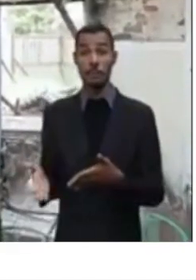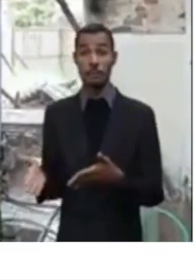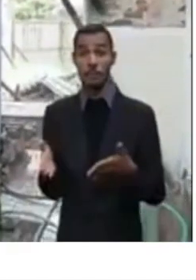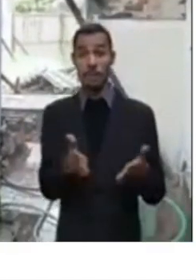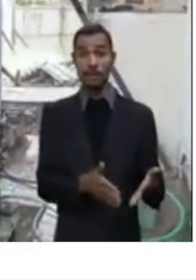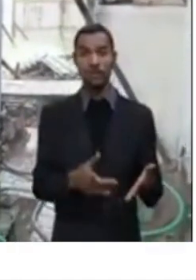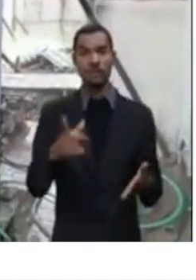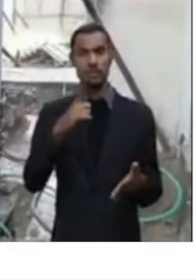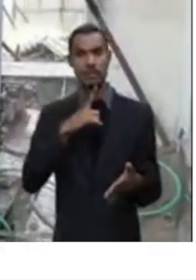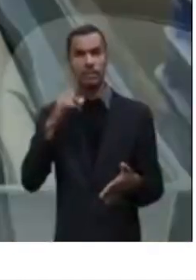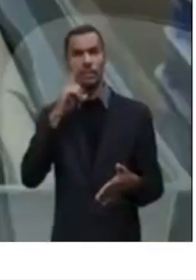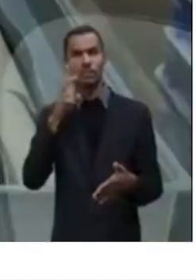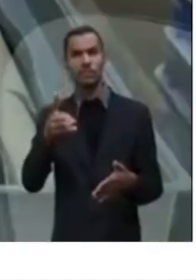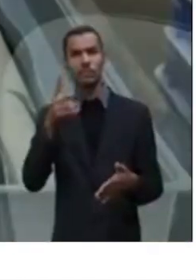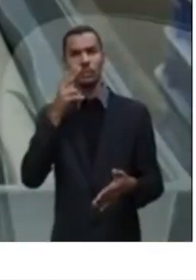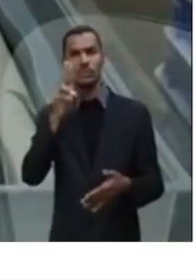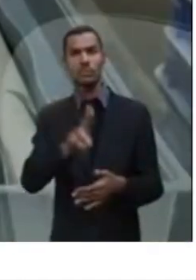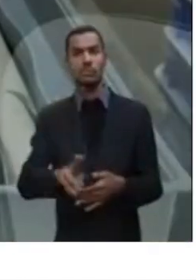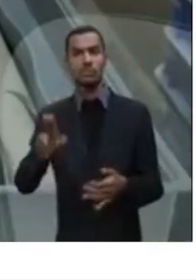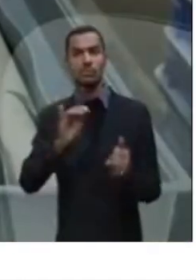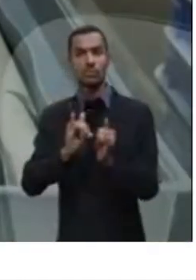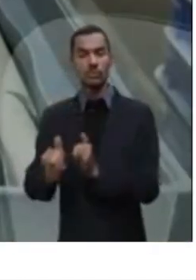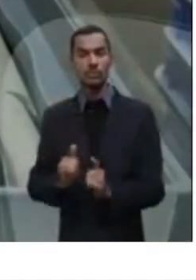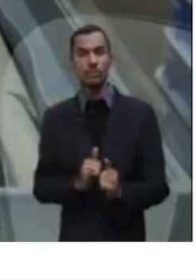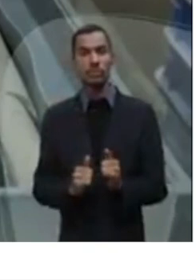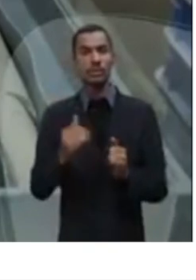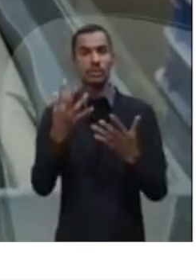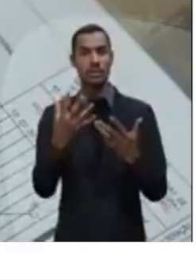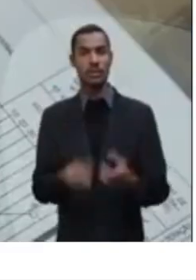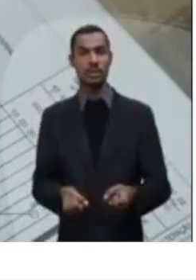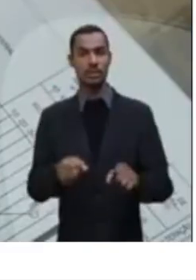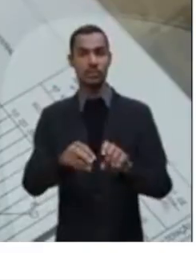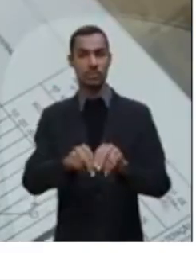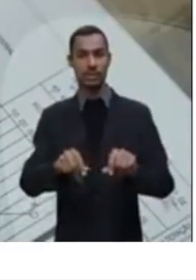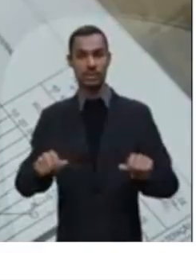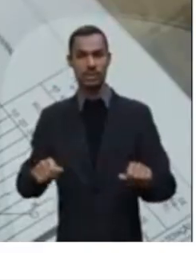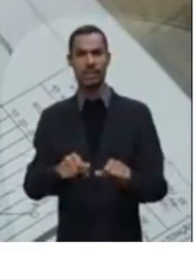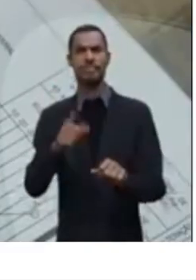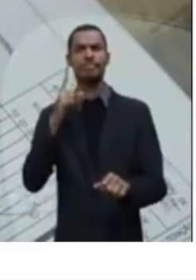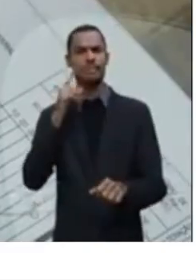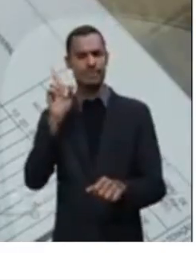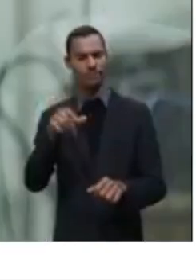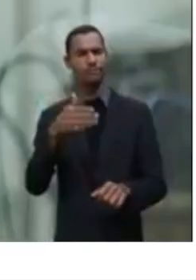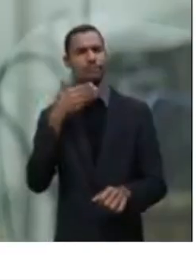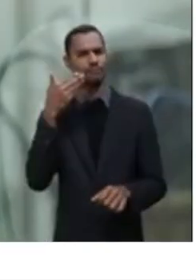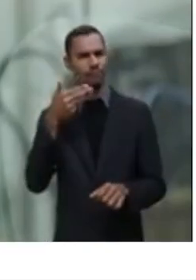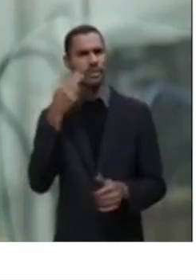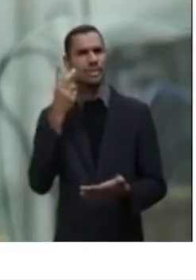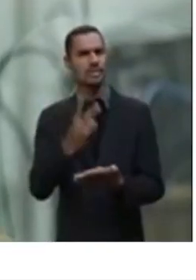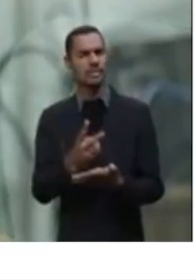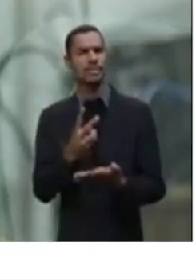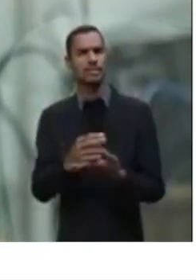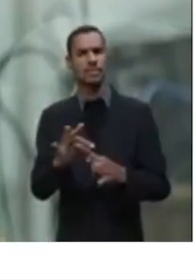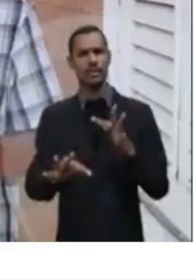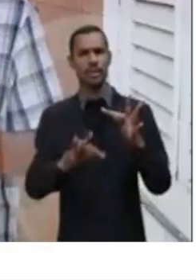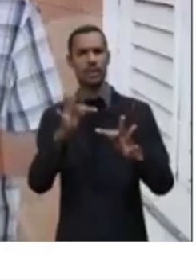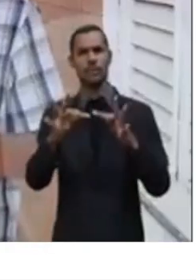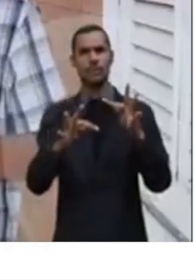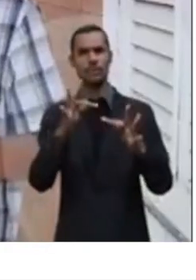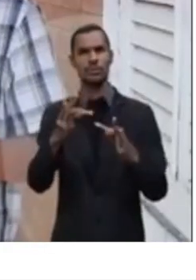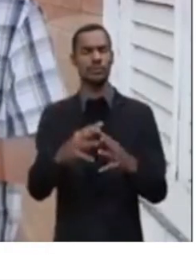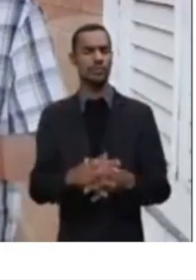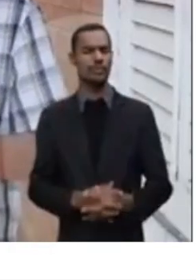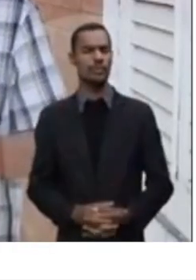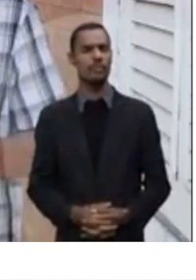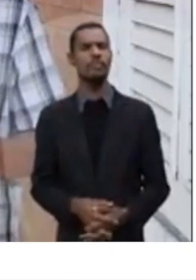sondagem é possível utilizar os dados para se obter a tensão admissível do solo, algo que foi bastante facilitado com o avanço da tecnologia. O que